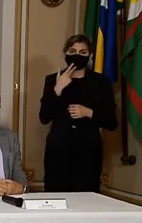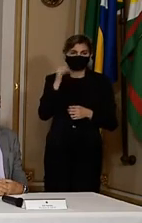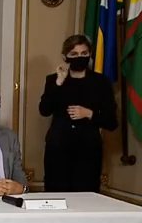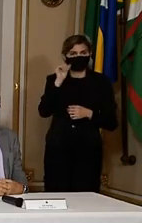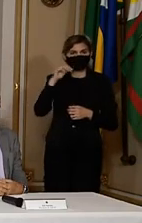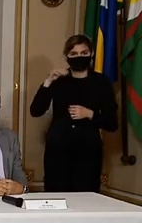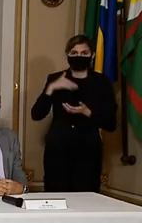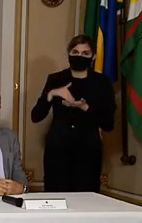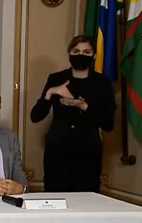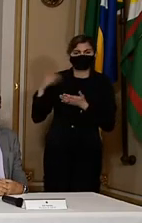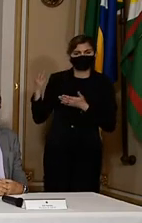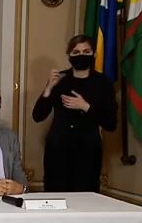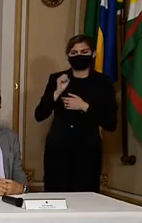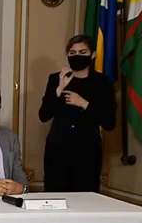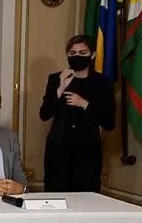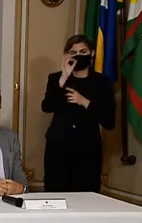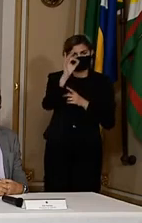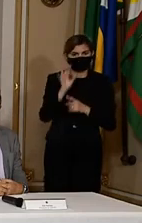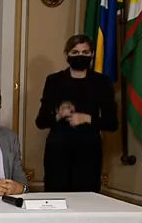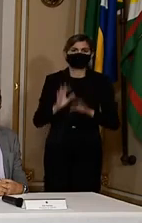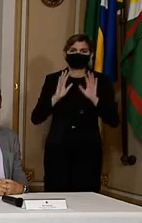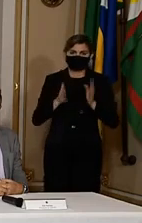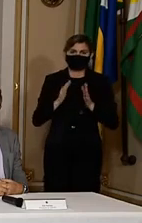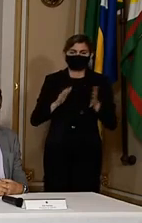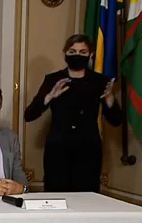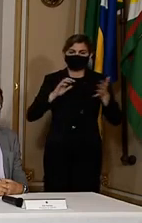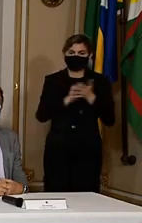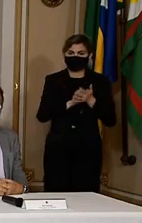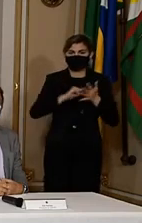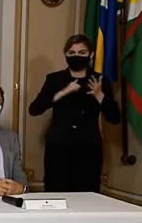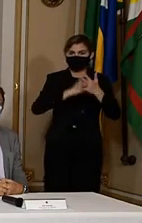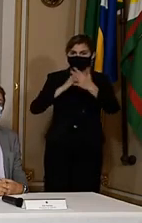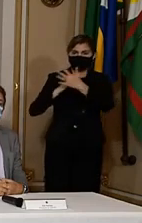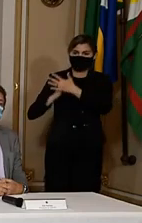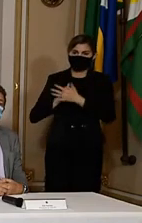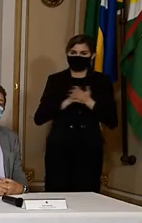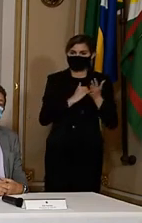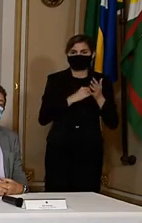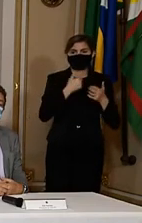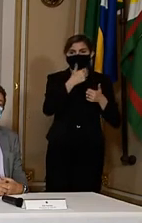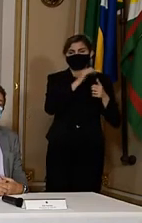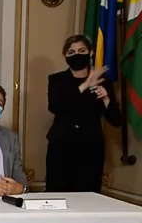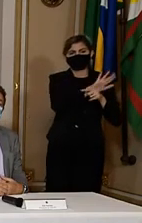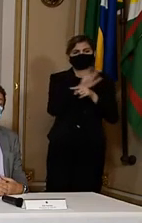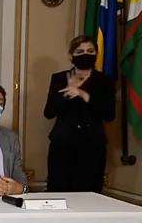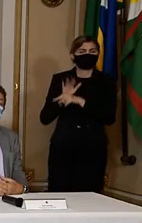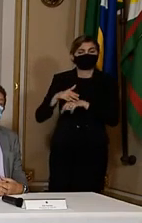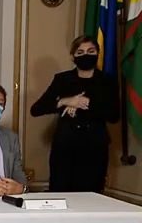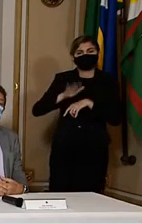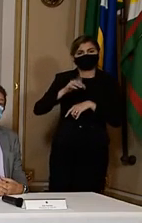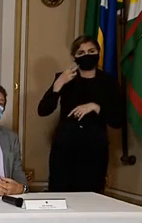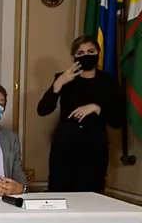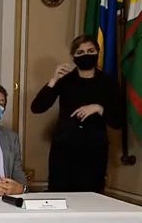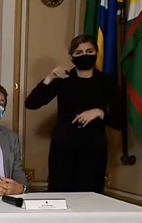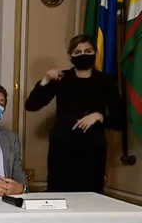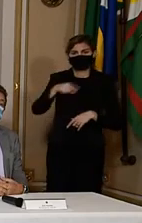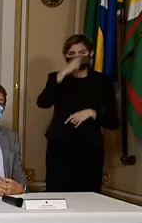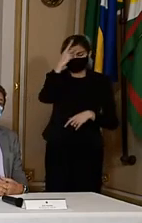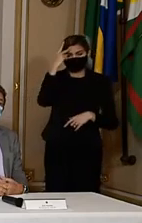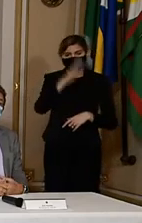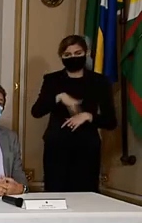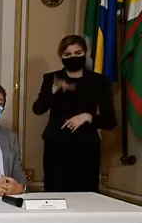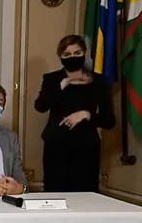secretária já tem mais de oitenta por cento dos cadastros realizados vai beneficiar de imediato mais de 30 mil